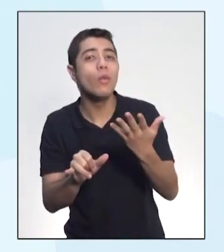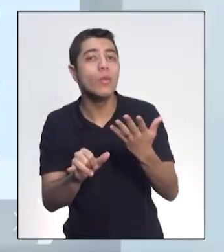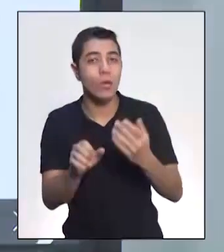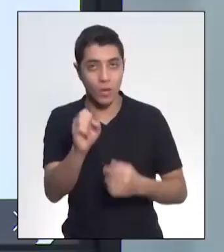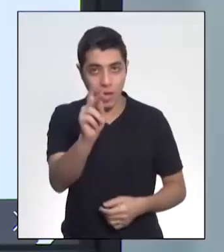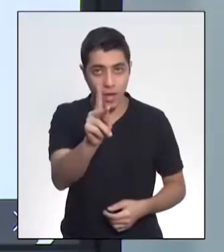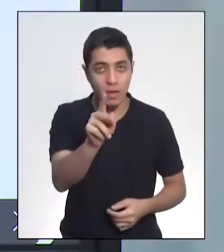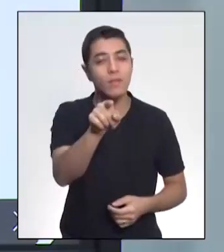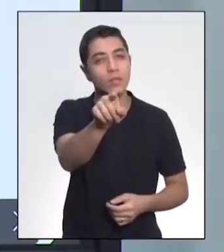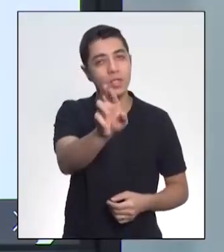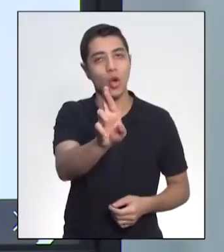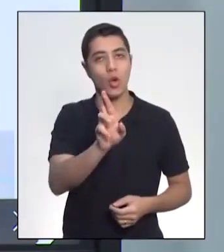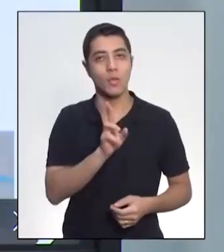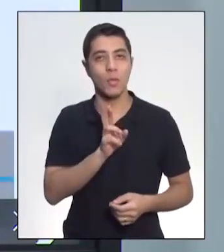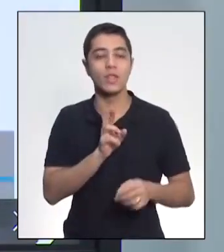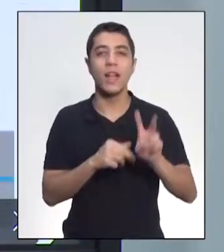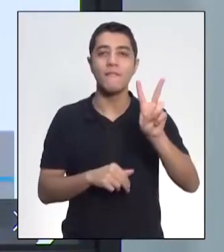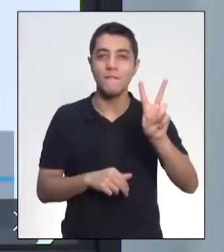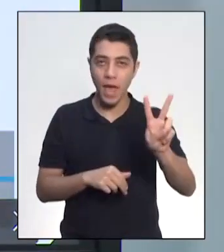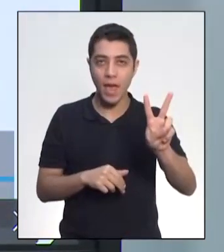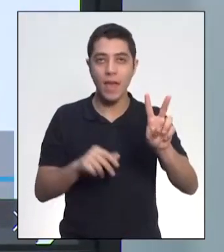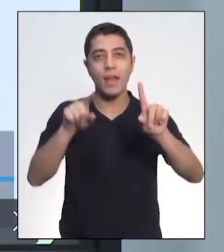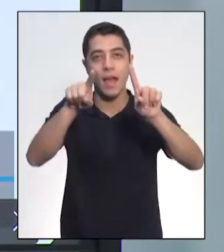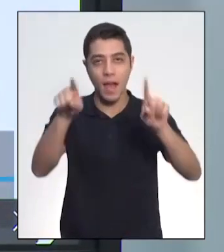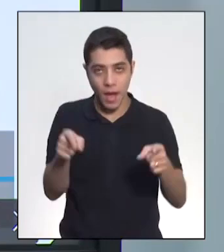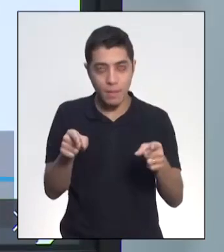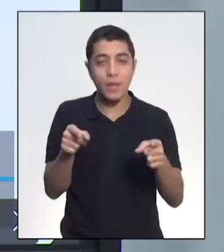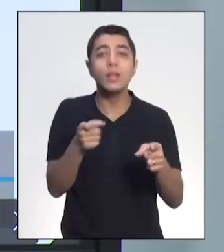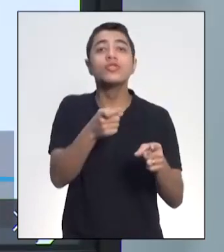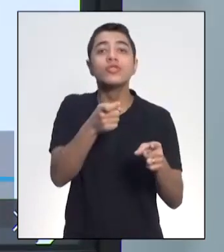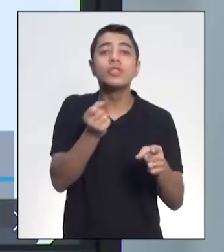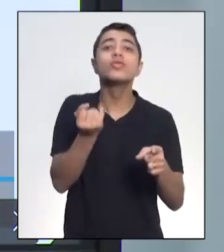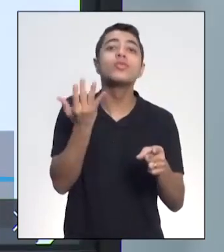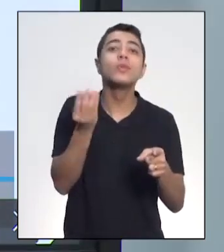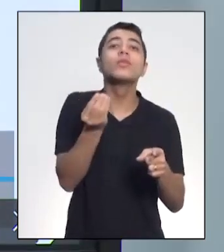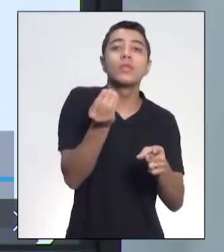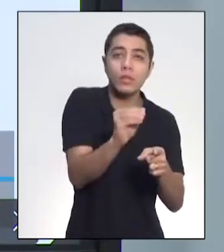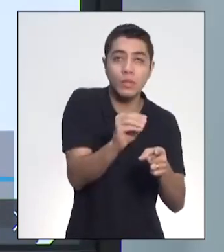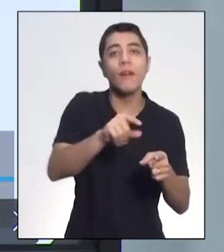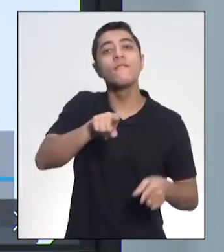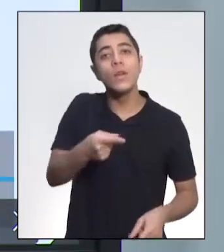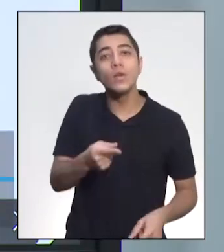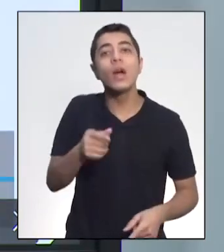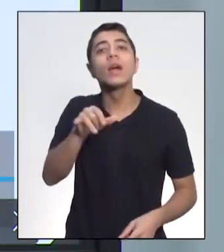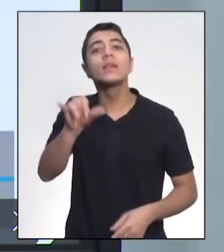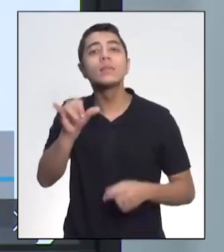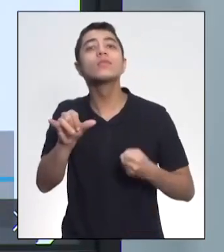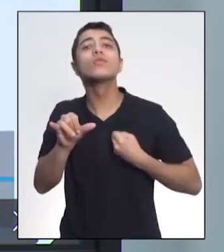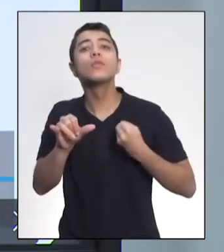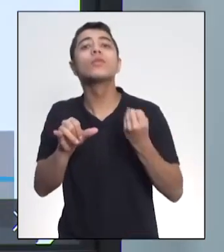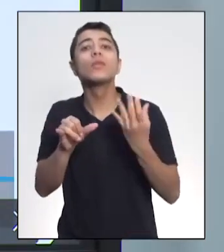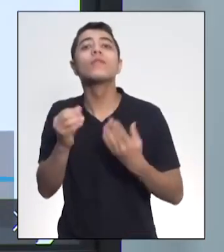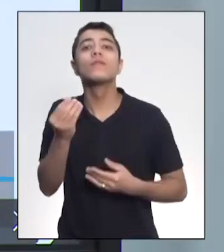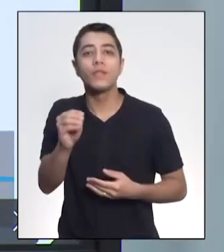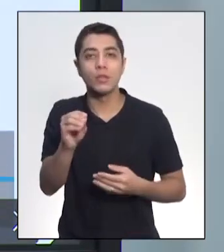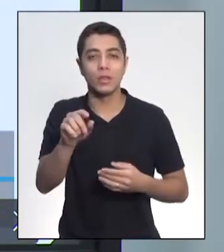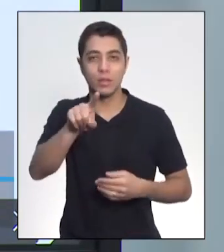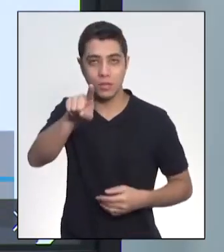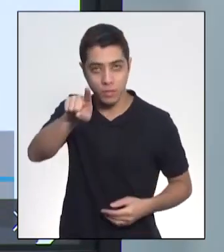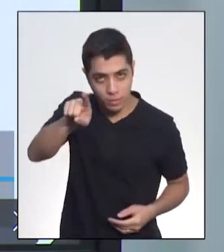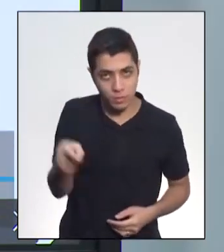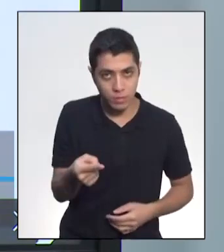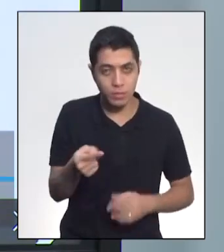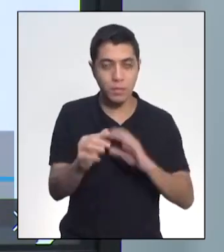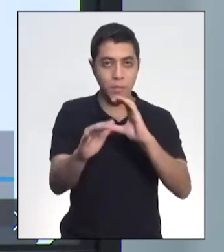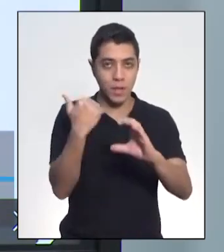valor do x, vírgula, valor do y, fecha parênteses. Tudo bem? Bom, professora Inês, esse chat é longo, né? Essa atividade é longa.